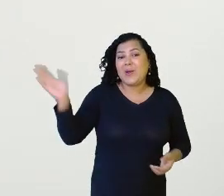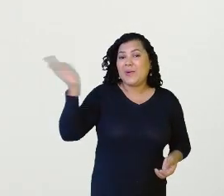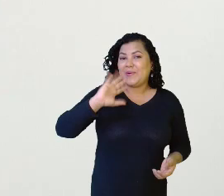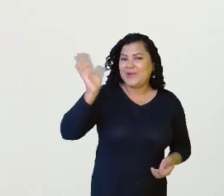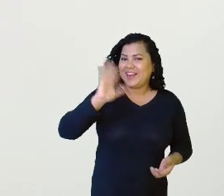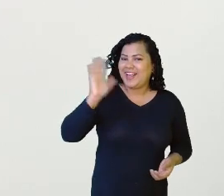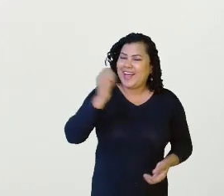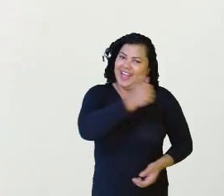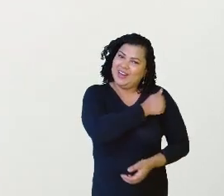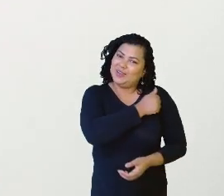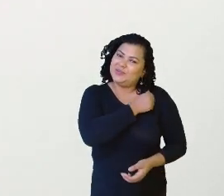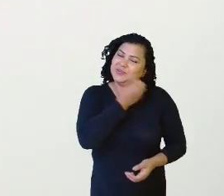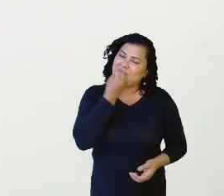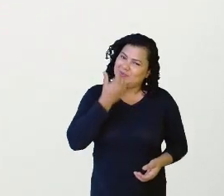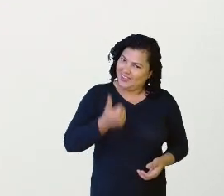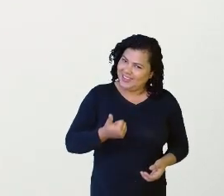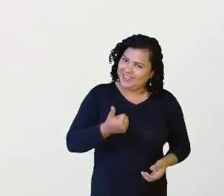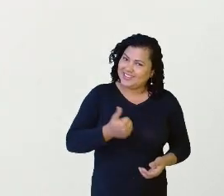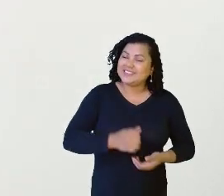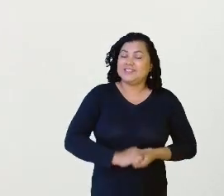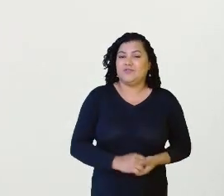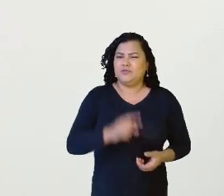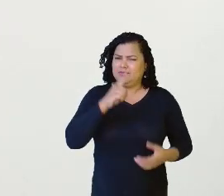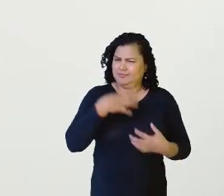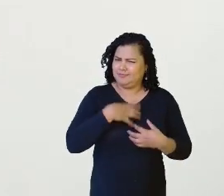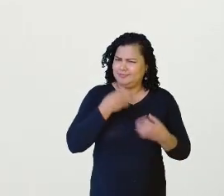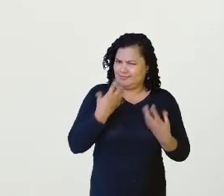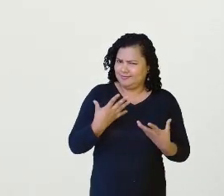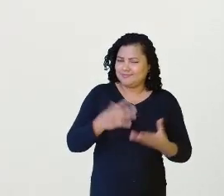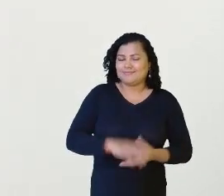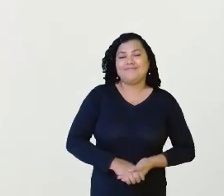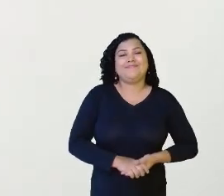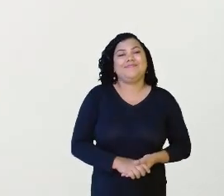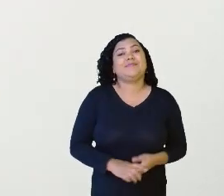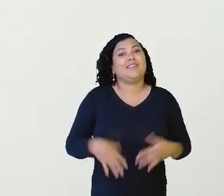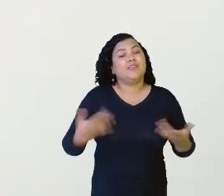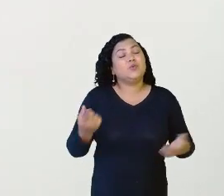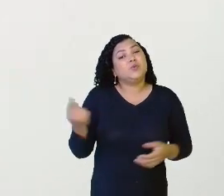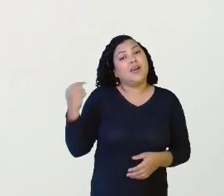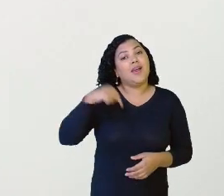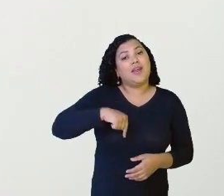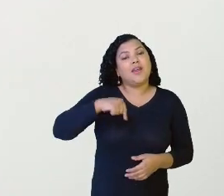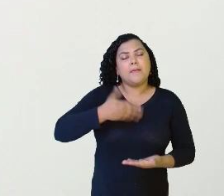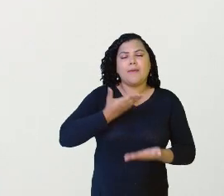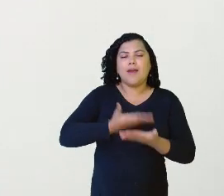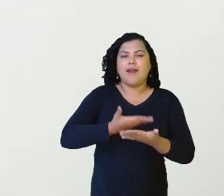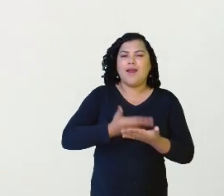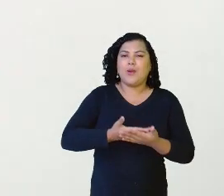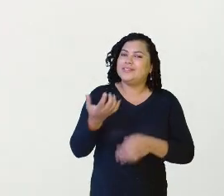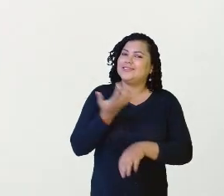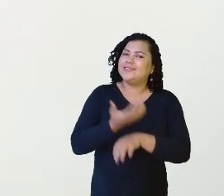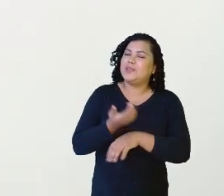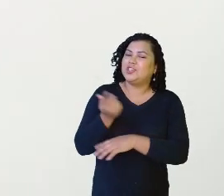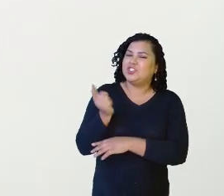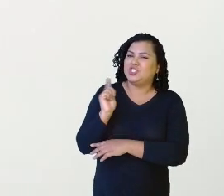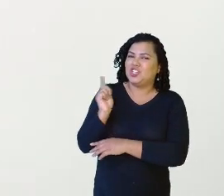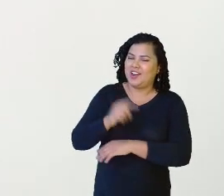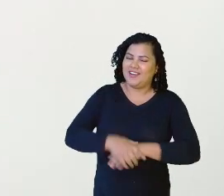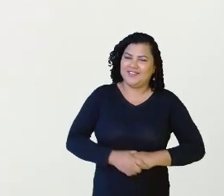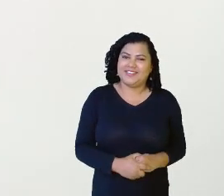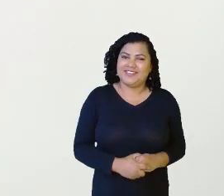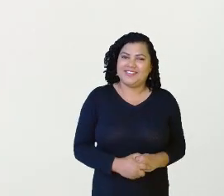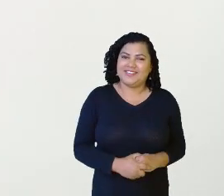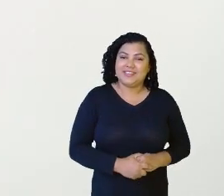Olá, estudante, como vocês estão? Todo mundo bem? Estamos aqui para mais uma aula de